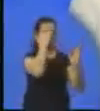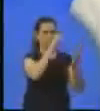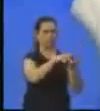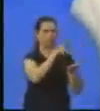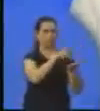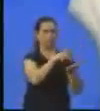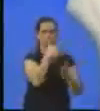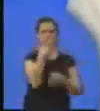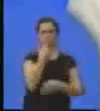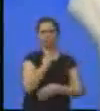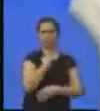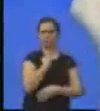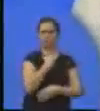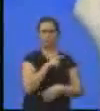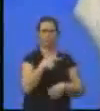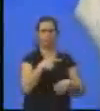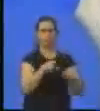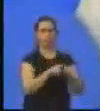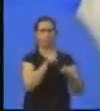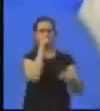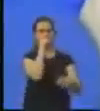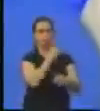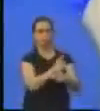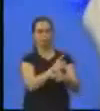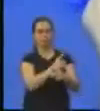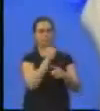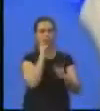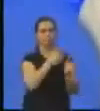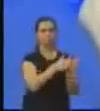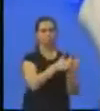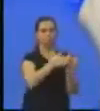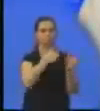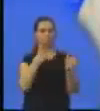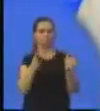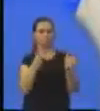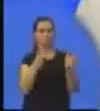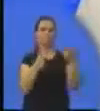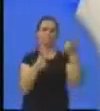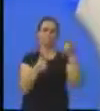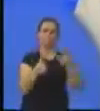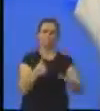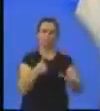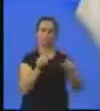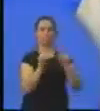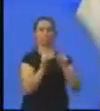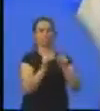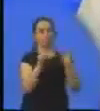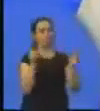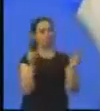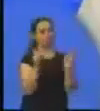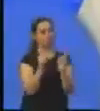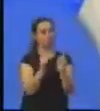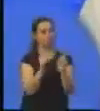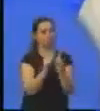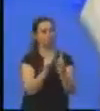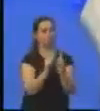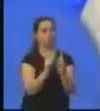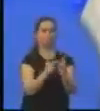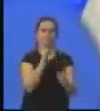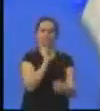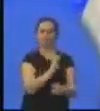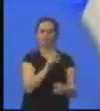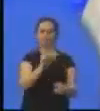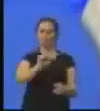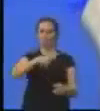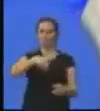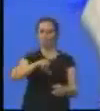você percebe que o que aconteceu com o nosso período? De novo, o período diminuiu. O mesmo comportamento que tem para seno e